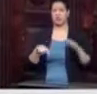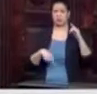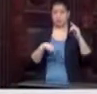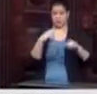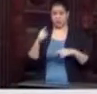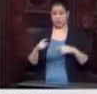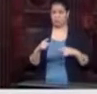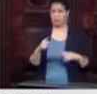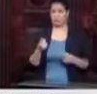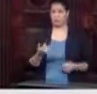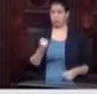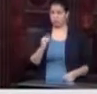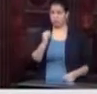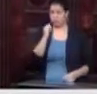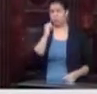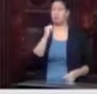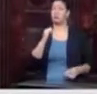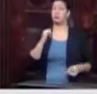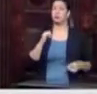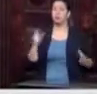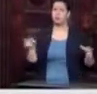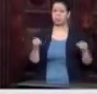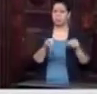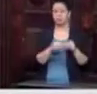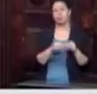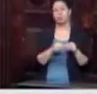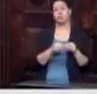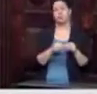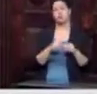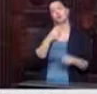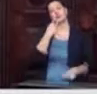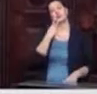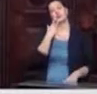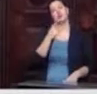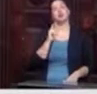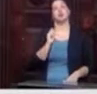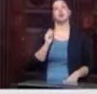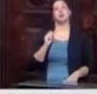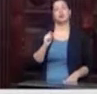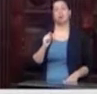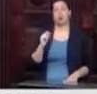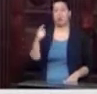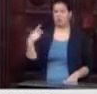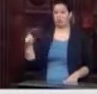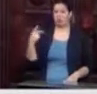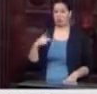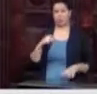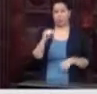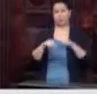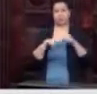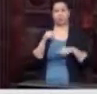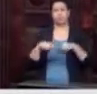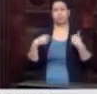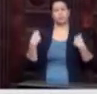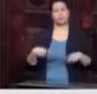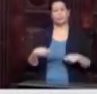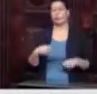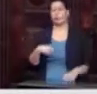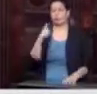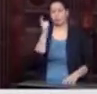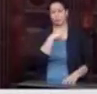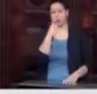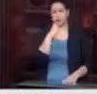grandes grupos econômicos e o governo se juntam dizendo que a Previdência Pública é deficitária. É